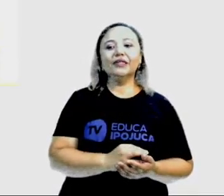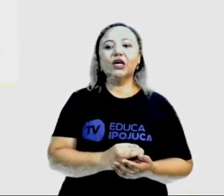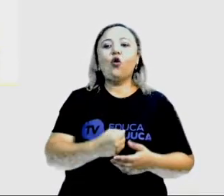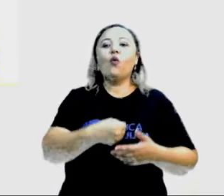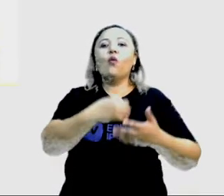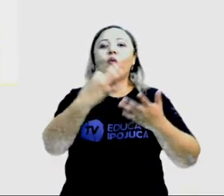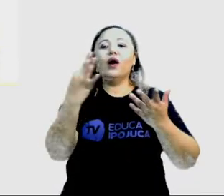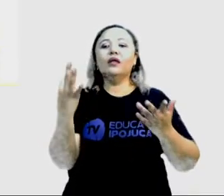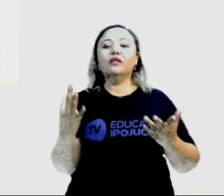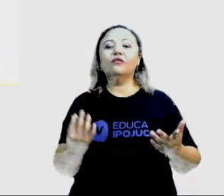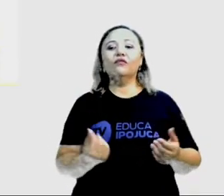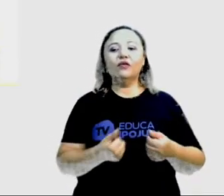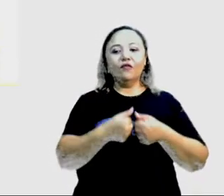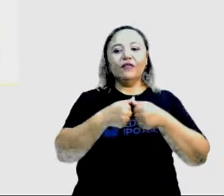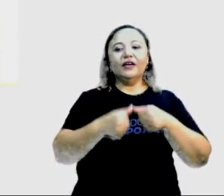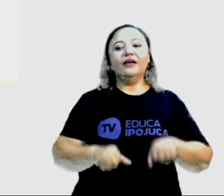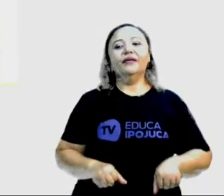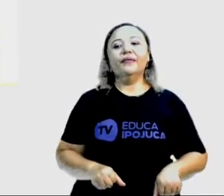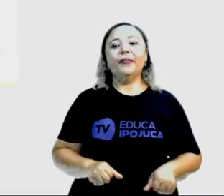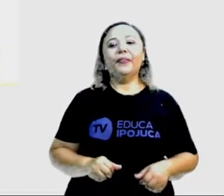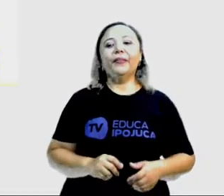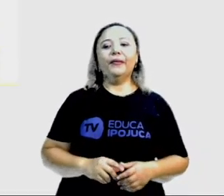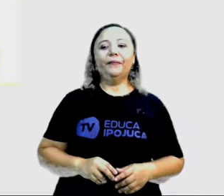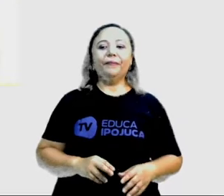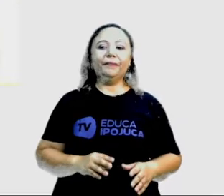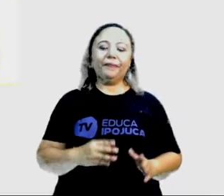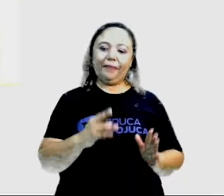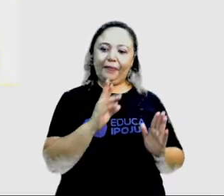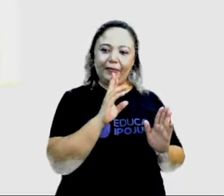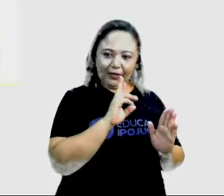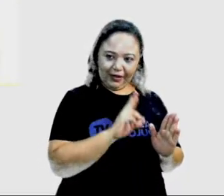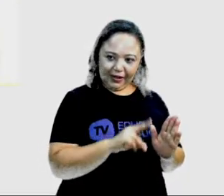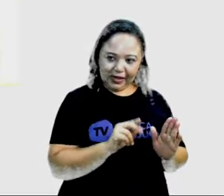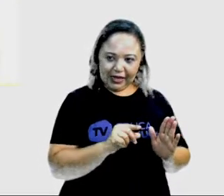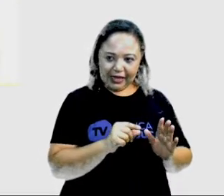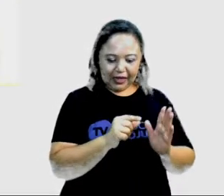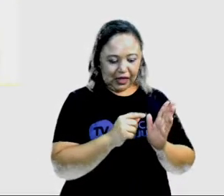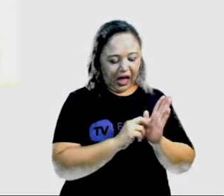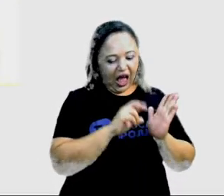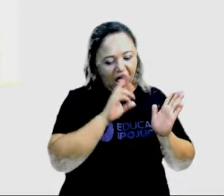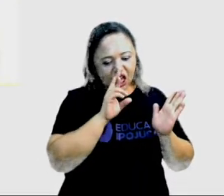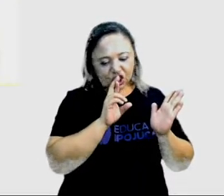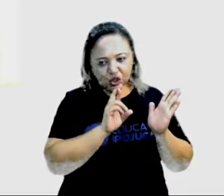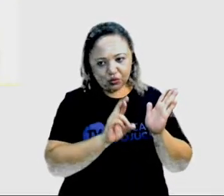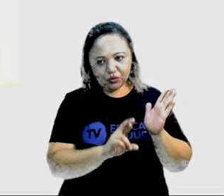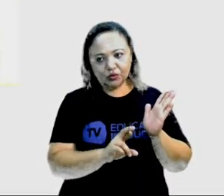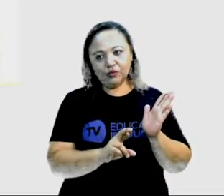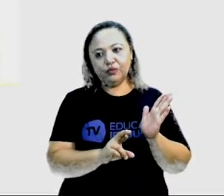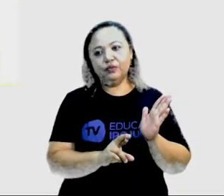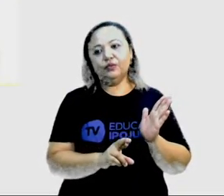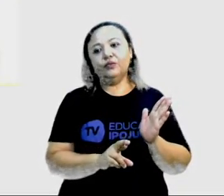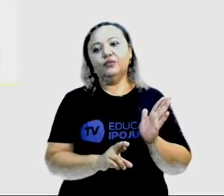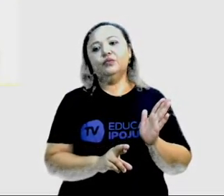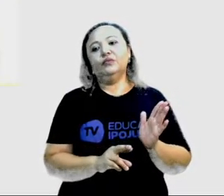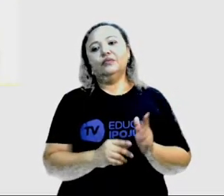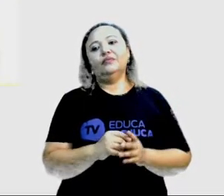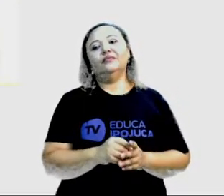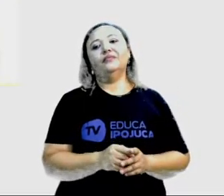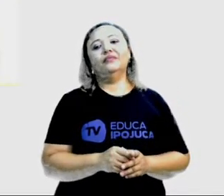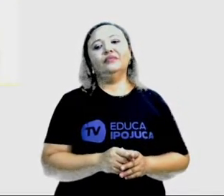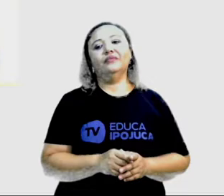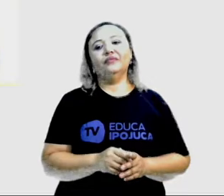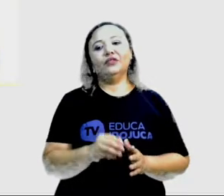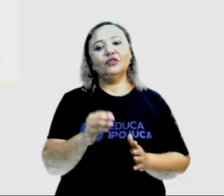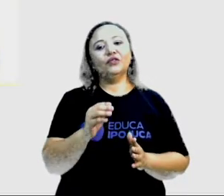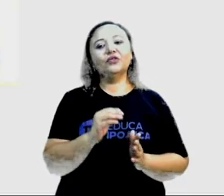vou ficar? E aí, ó, o resto que eu fiquei é chamado de resto, ou